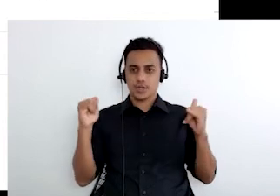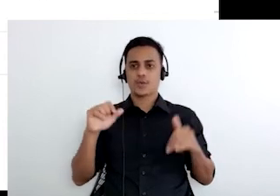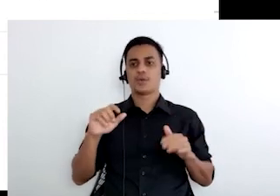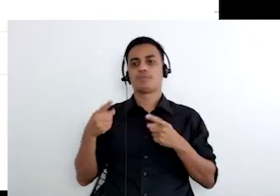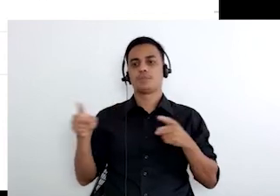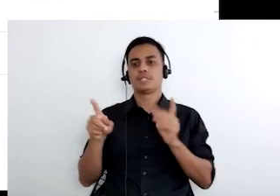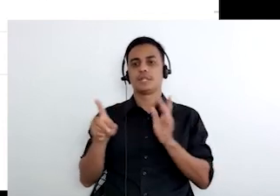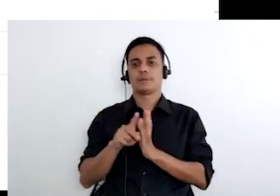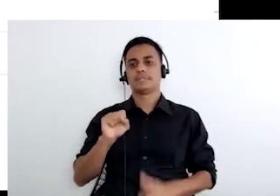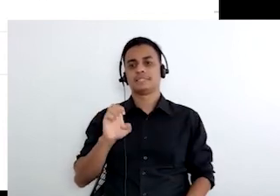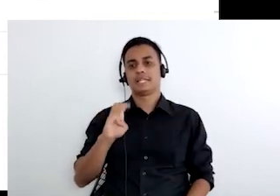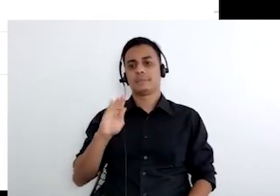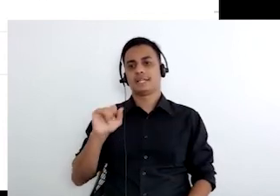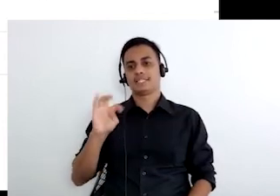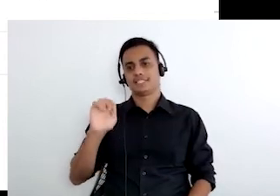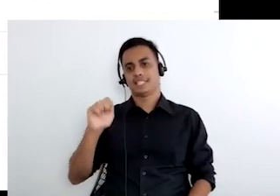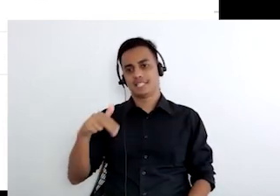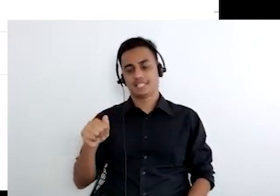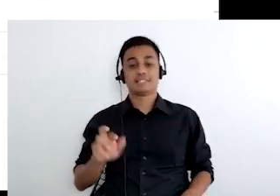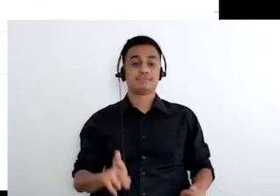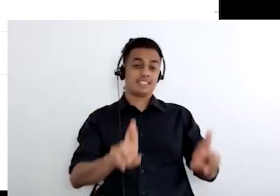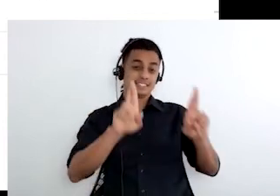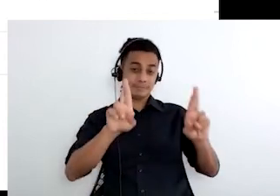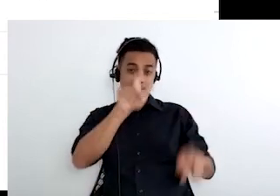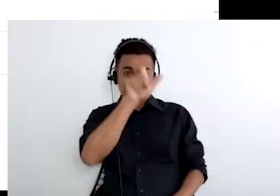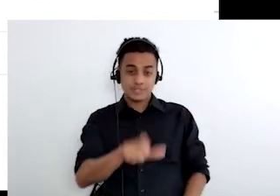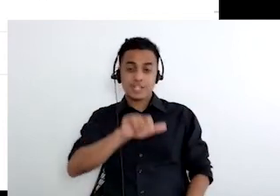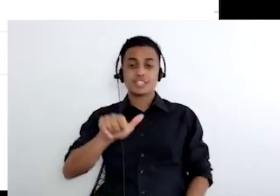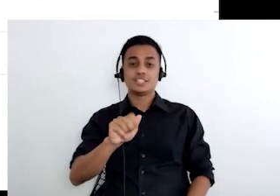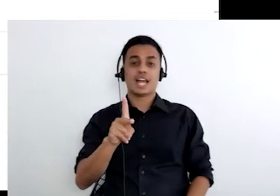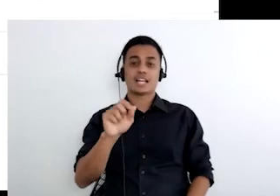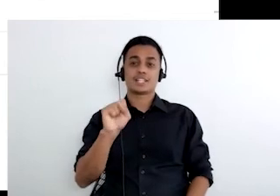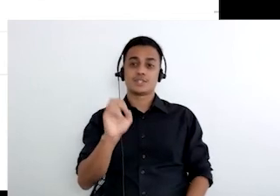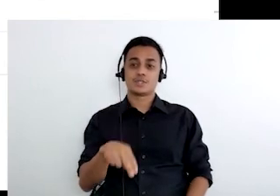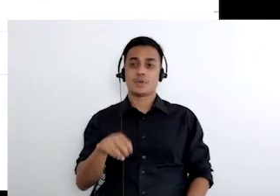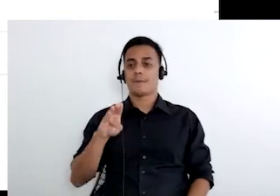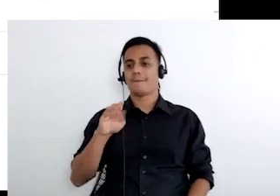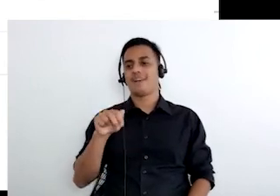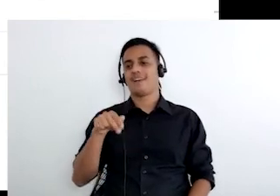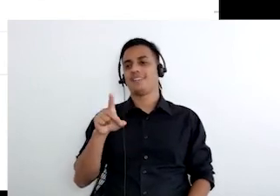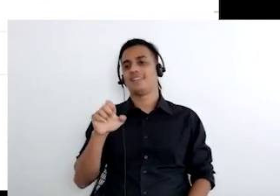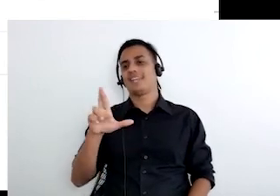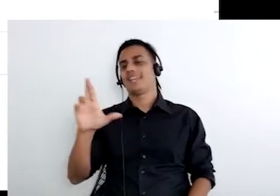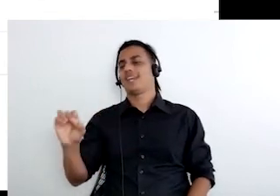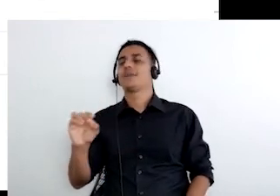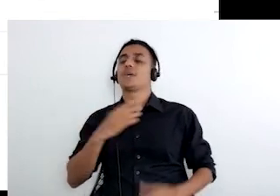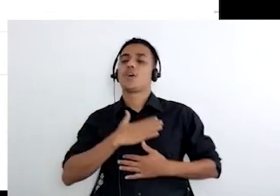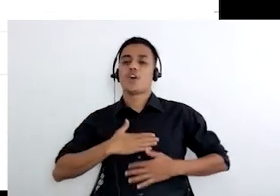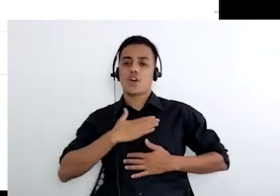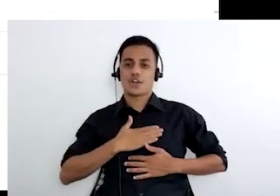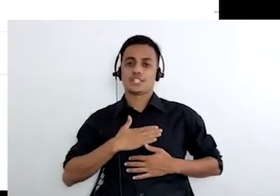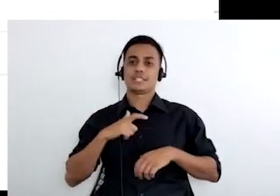Sebastiana. Espero que Jacques do Pandeiro fique satisfeito aqui com essa diversão que a gente trouxe aqui para descontrair para o